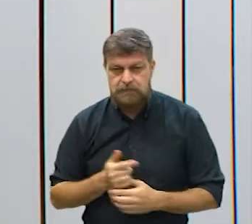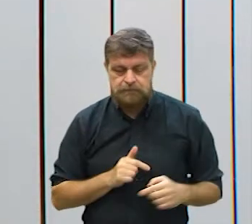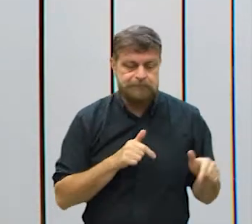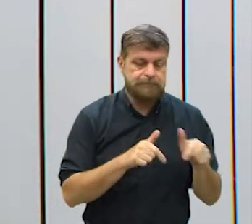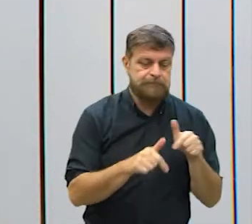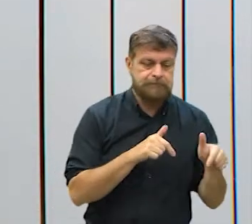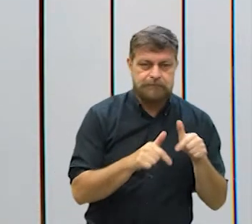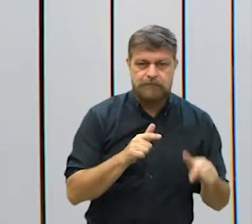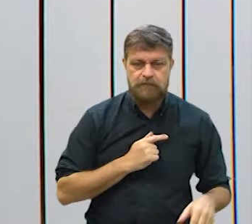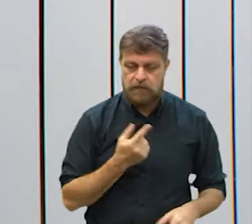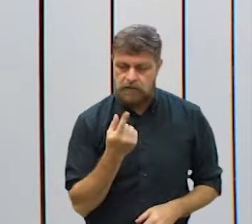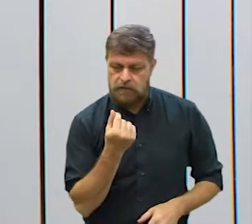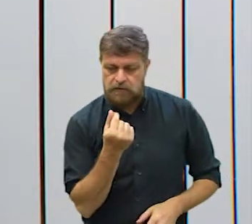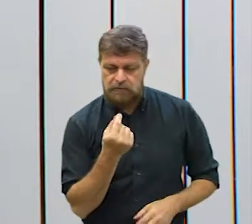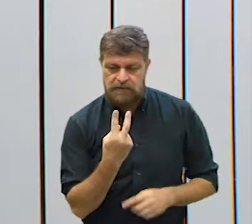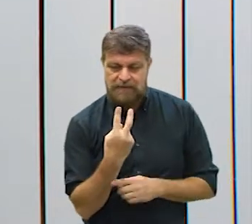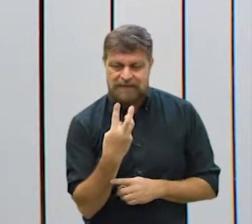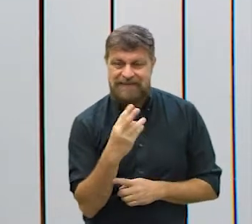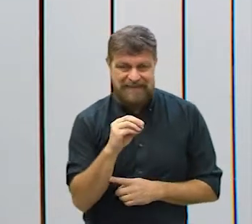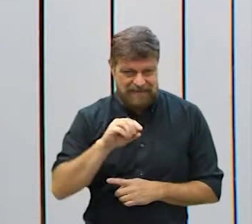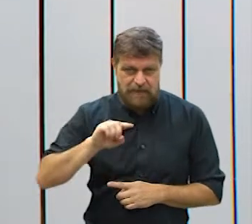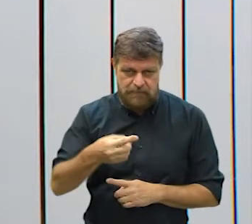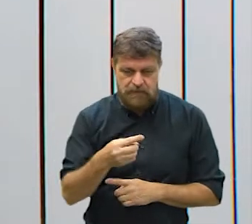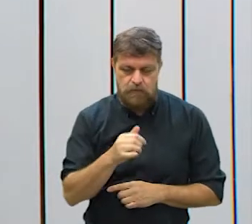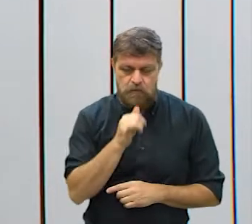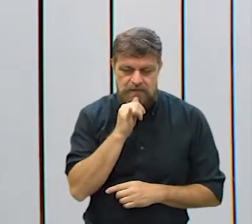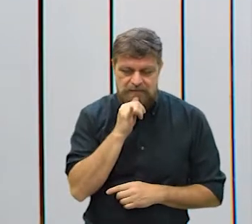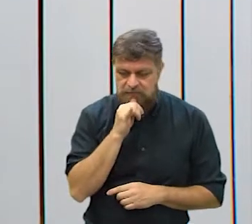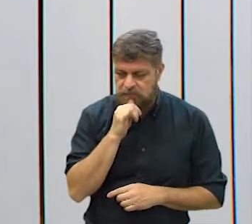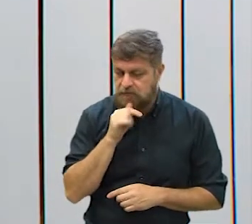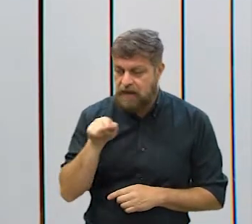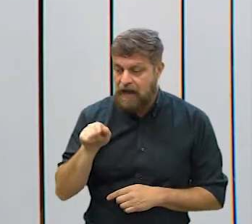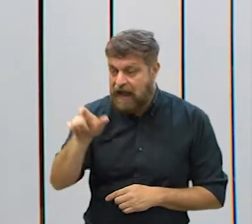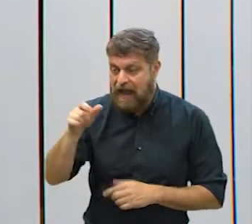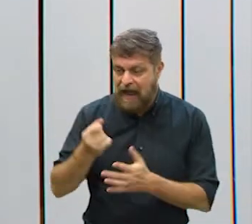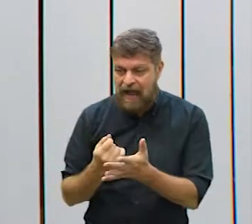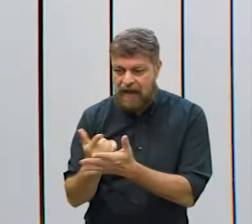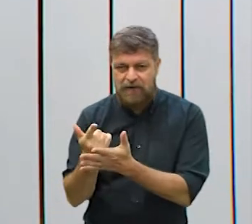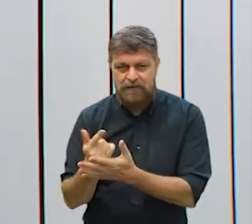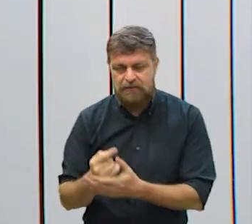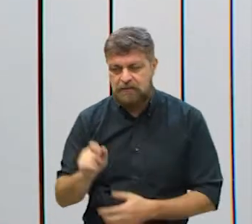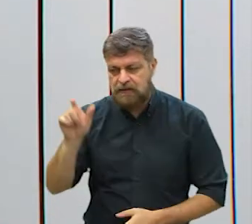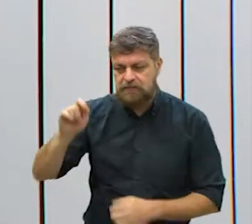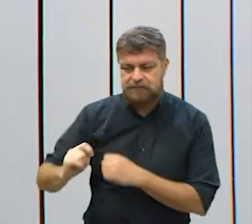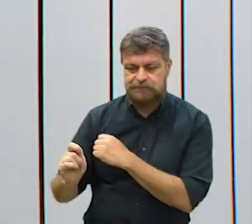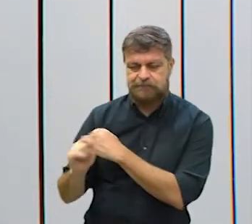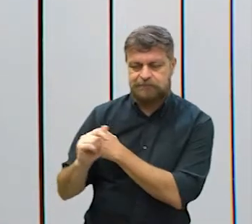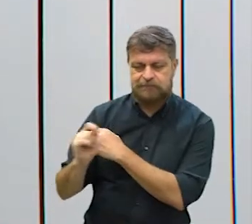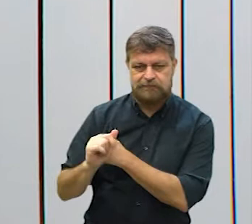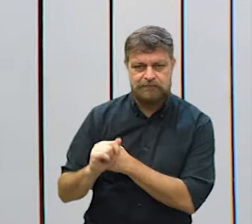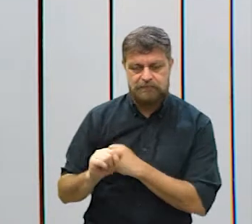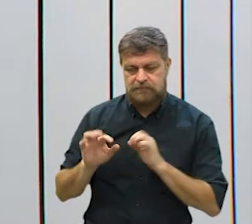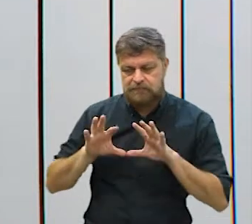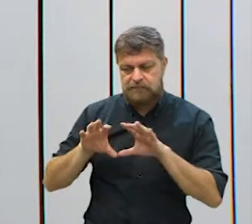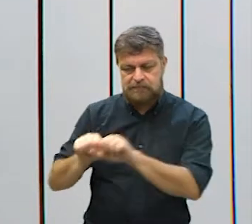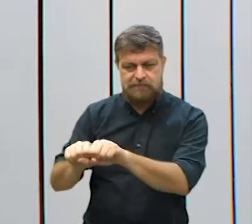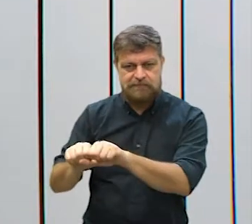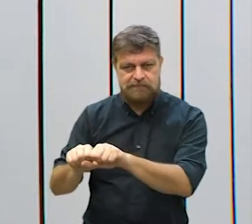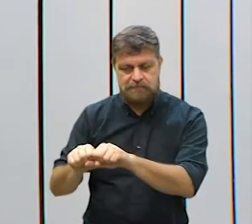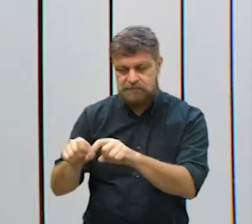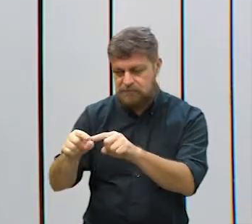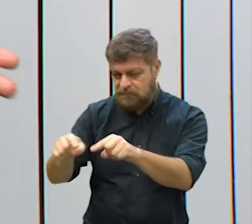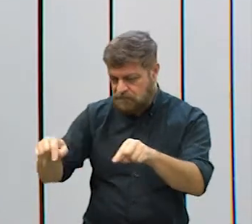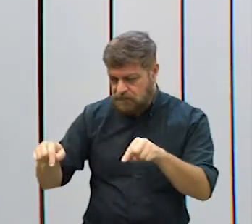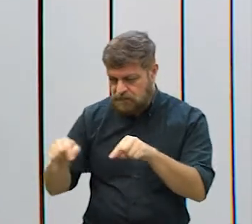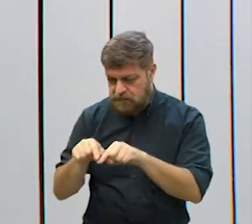do serviço, pega uma grana, 20, 30 mil, e compra da mão de um outro aí, não é ele que começou invadindo, mas ele acha